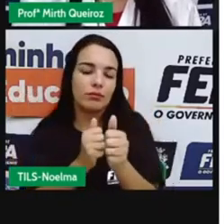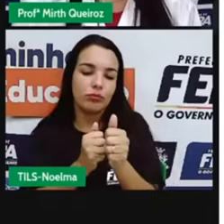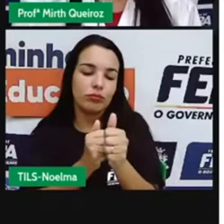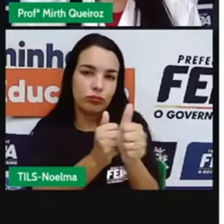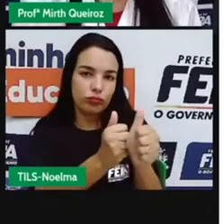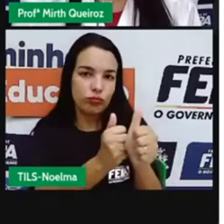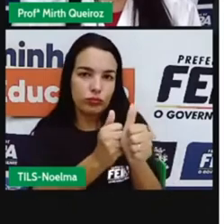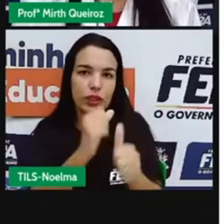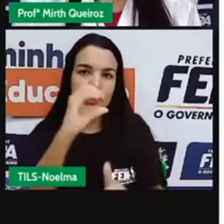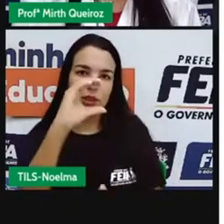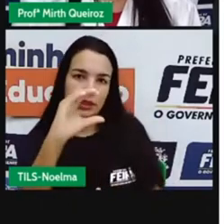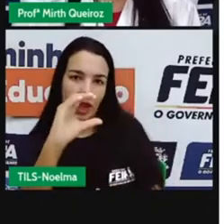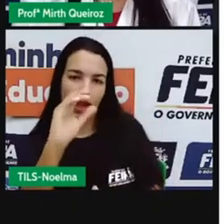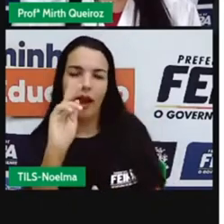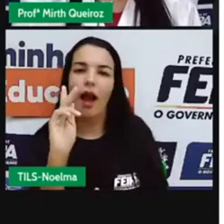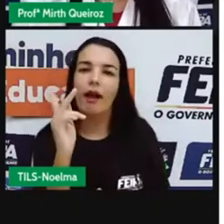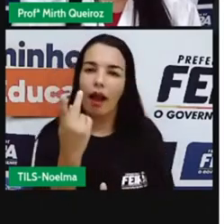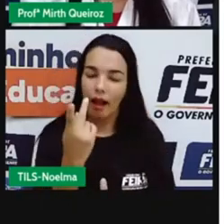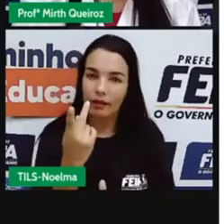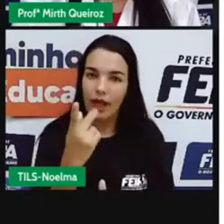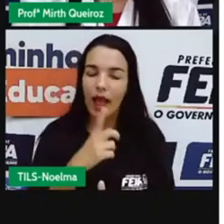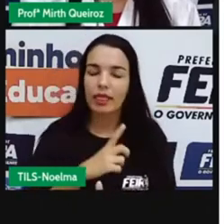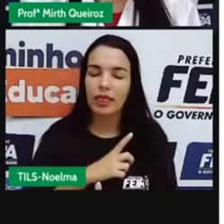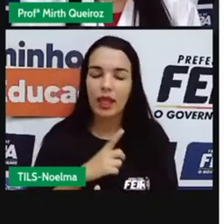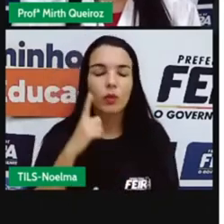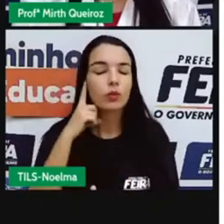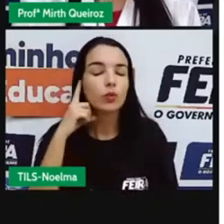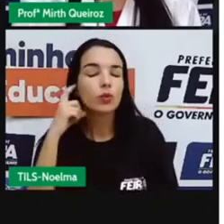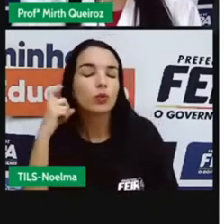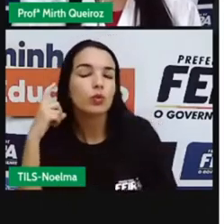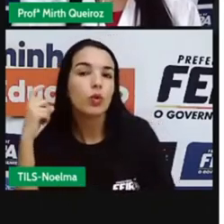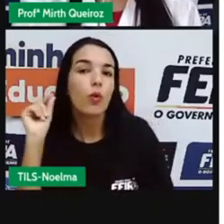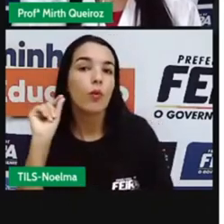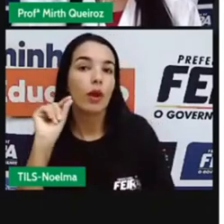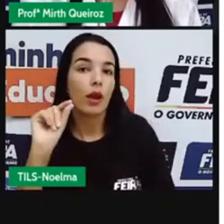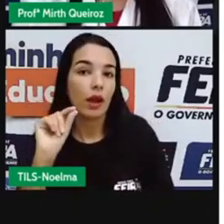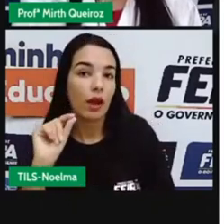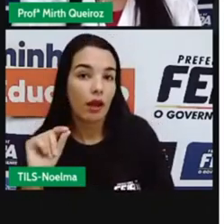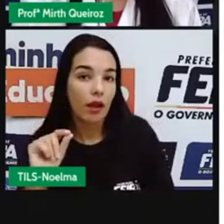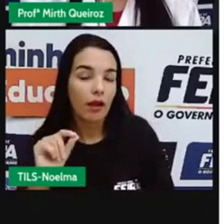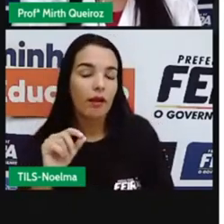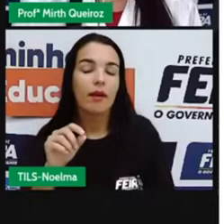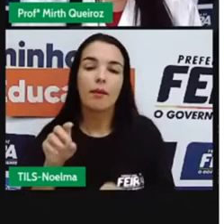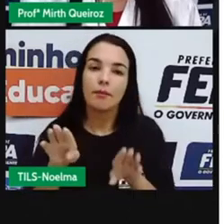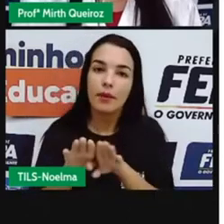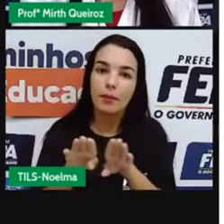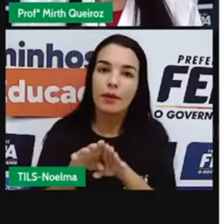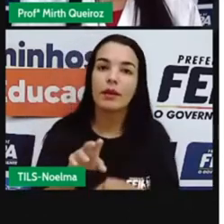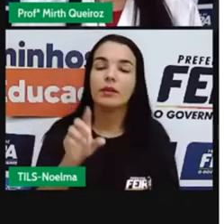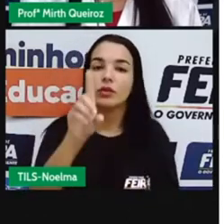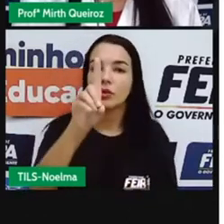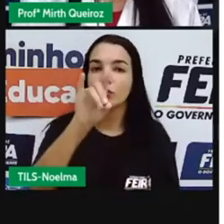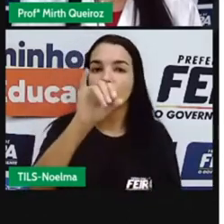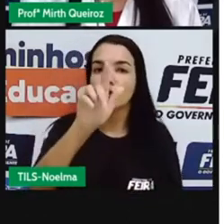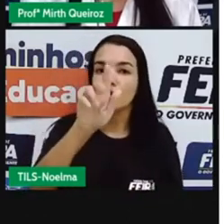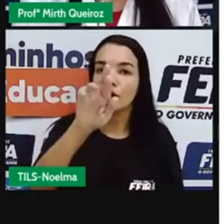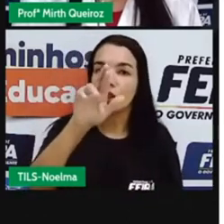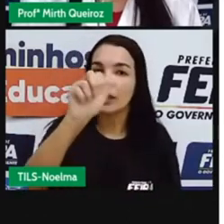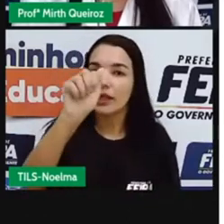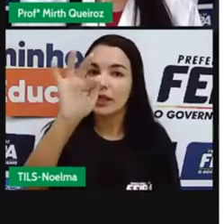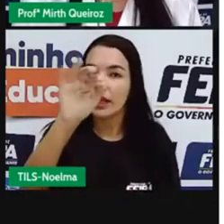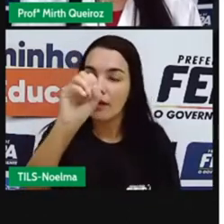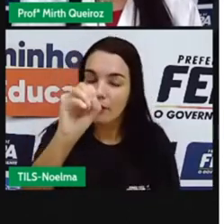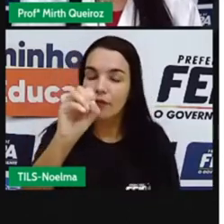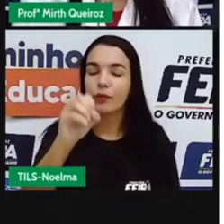vem acompanhado da letra C. Caso contrário, ele não teria som. Então, CH é um dígrafo, LH é